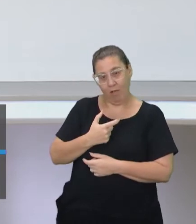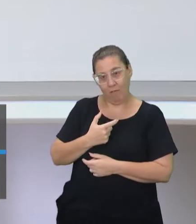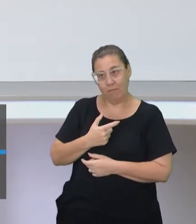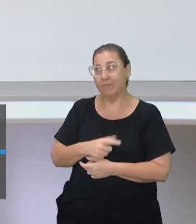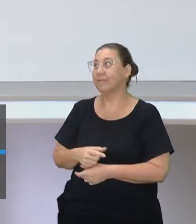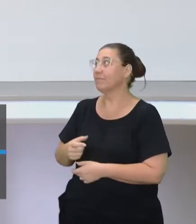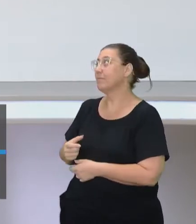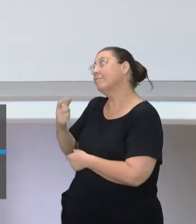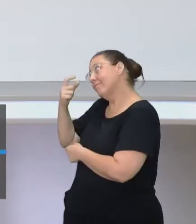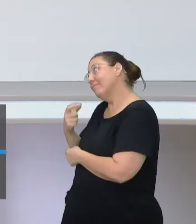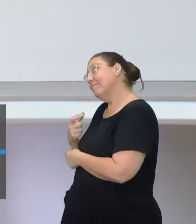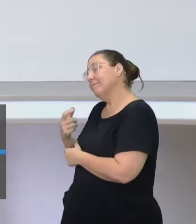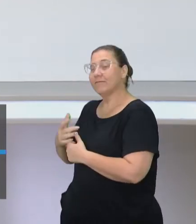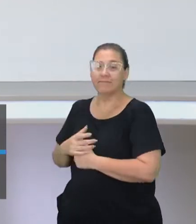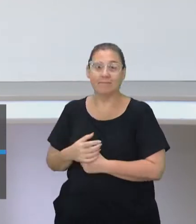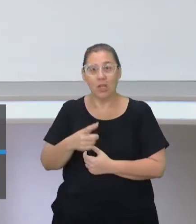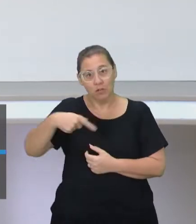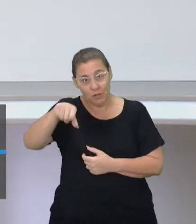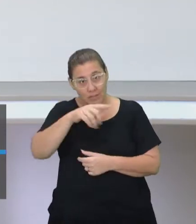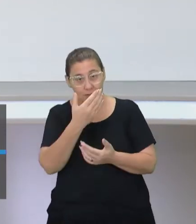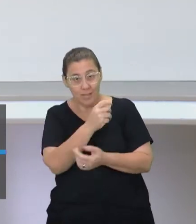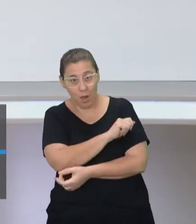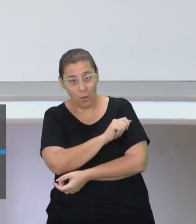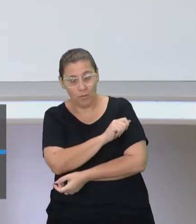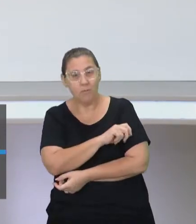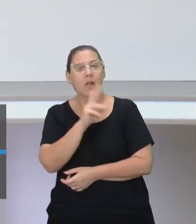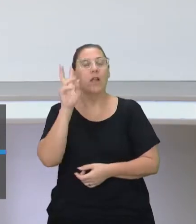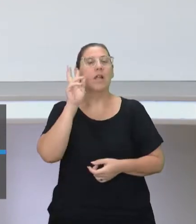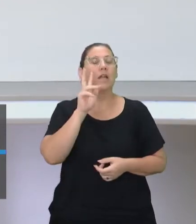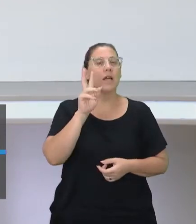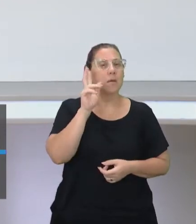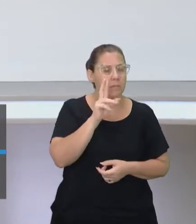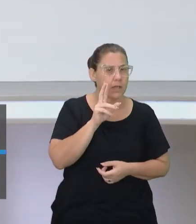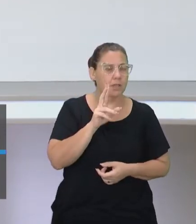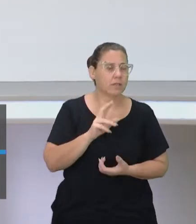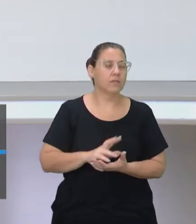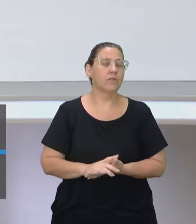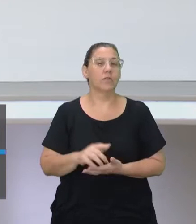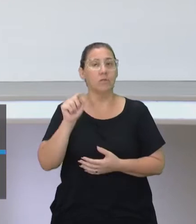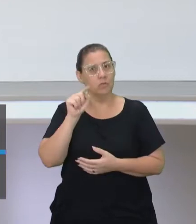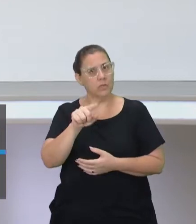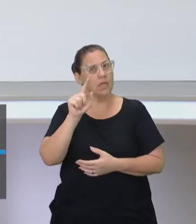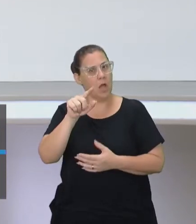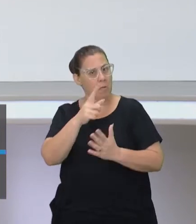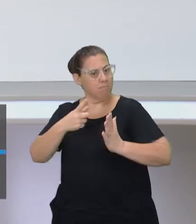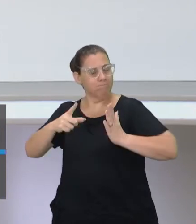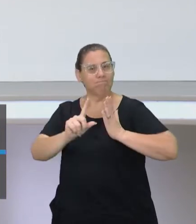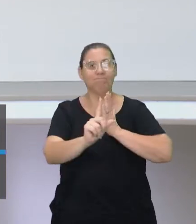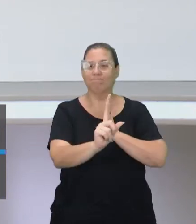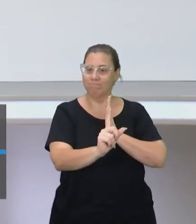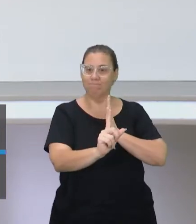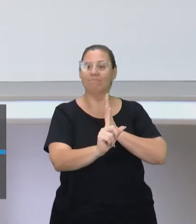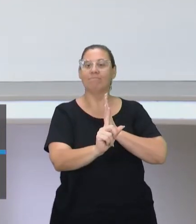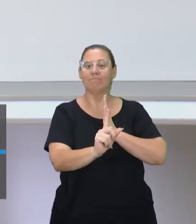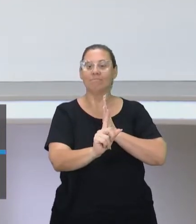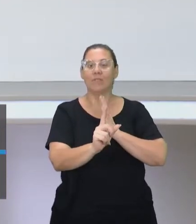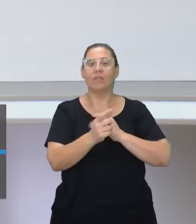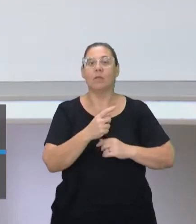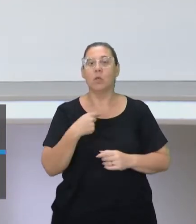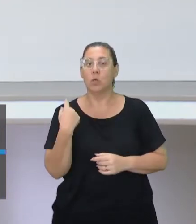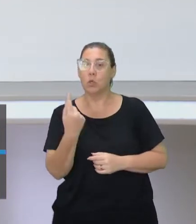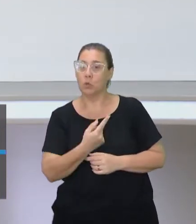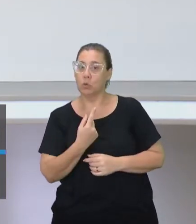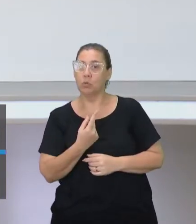aqui comigo e vocês estudantes. Lembrando que você estudante é o protagonista e que nós estamos